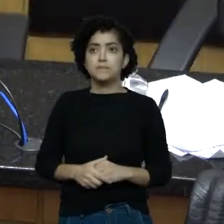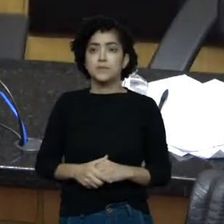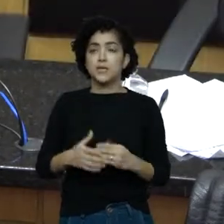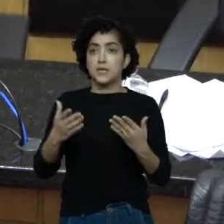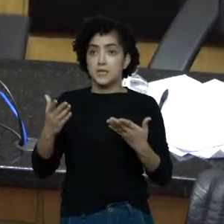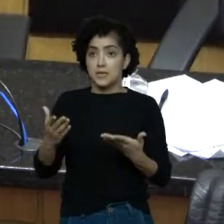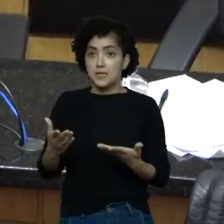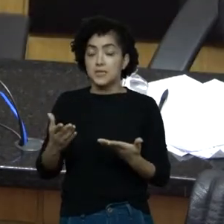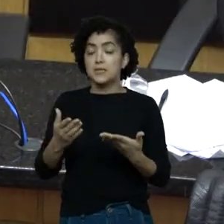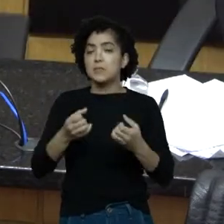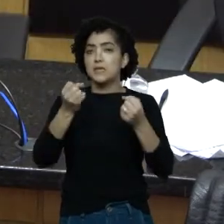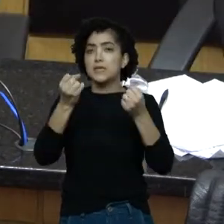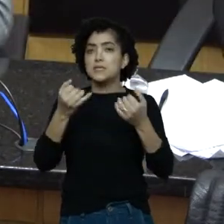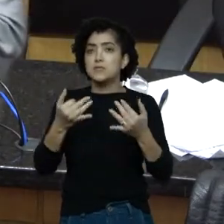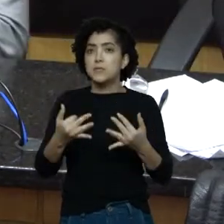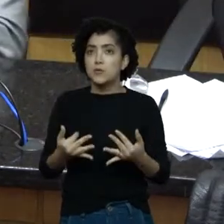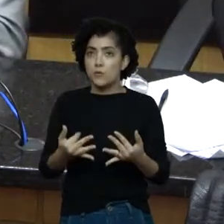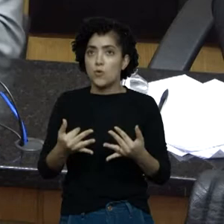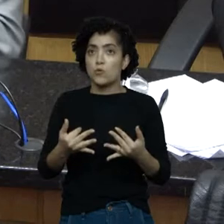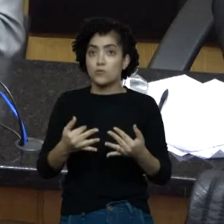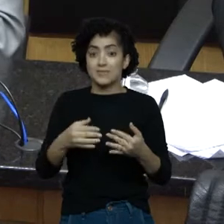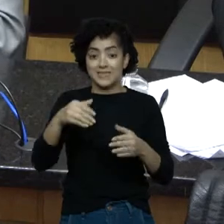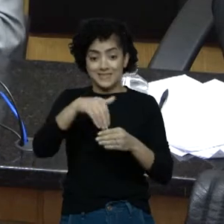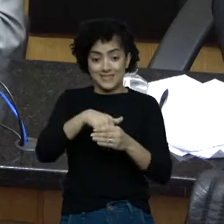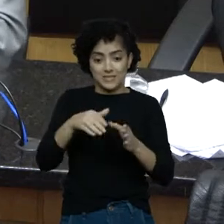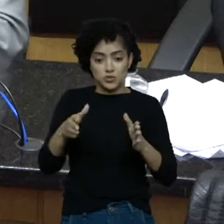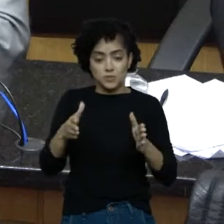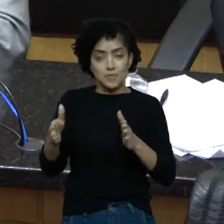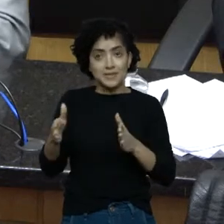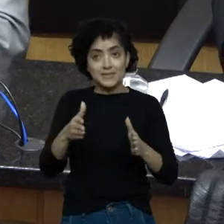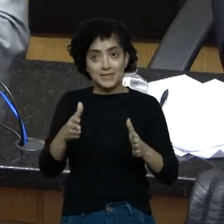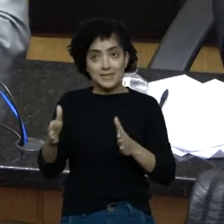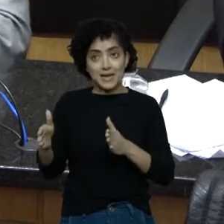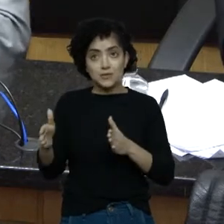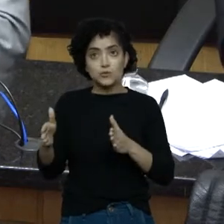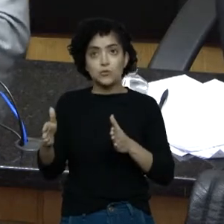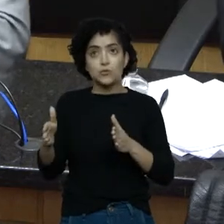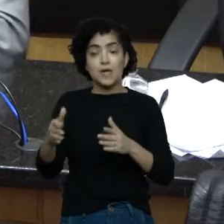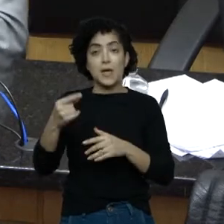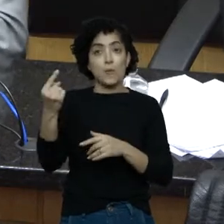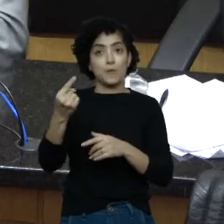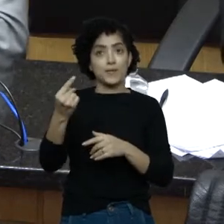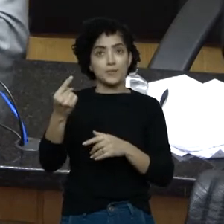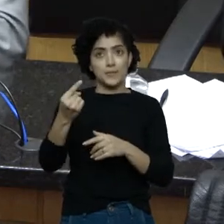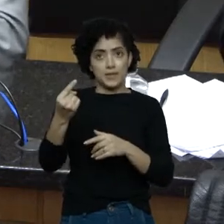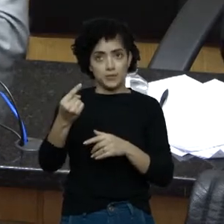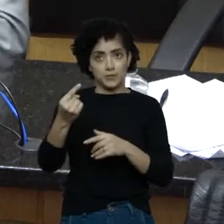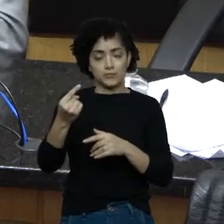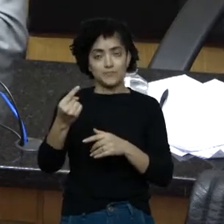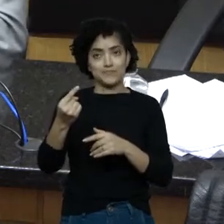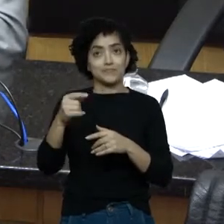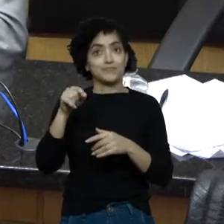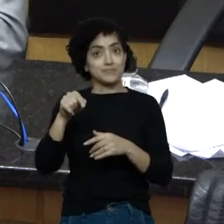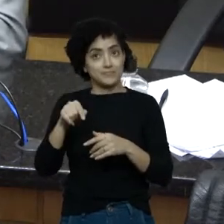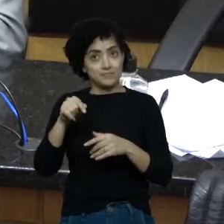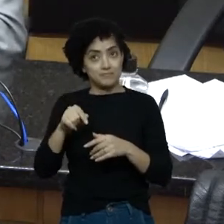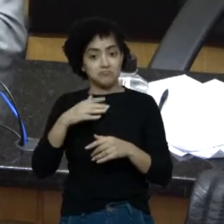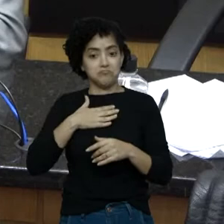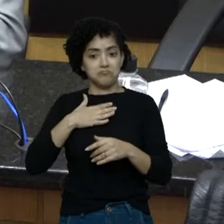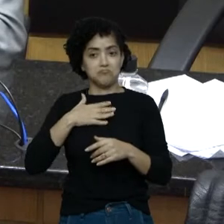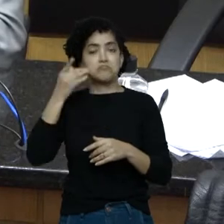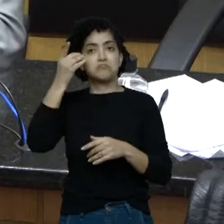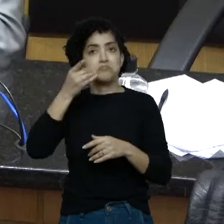deputado Titon falou neste mandar Esse é o primeiro mandato que esta casa eu como